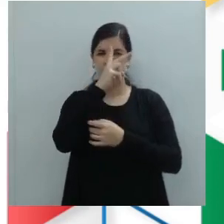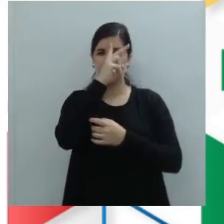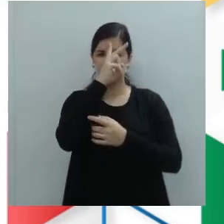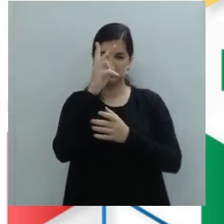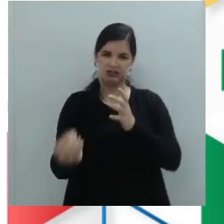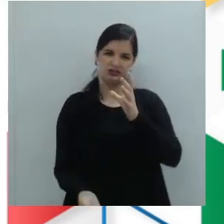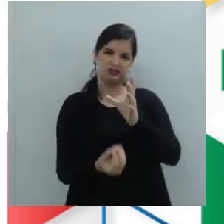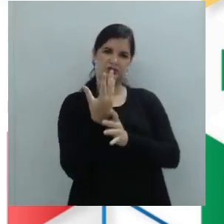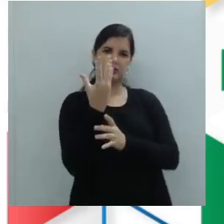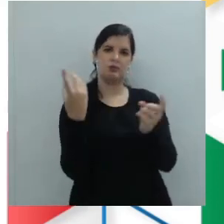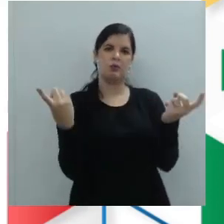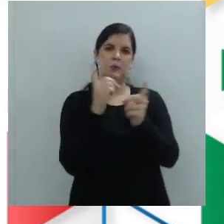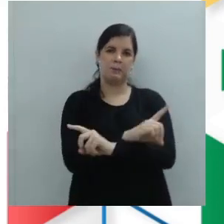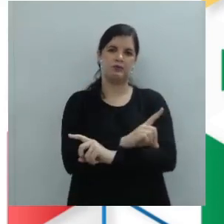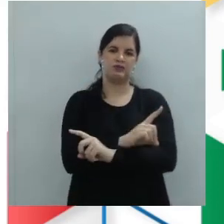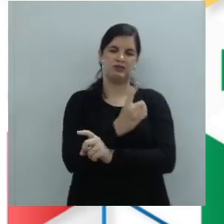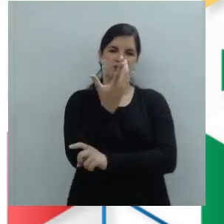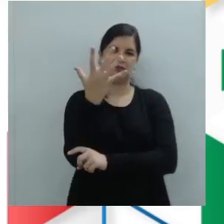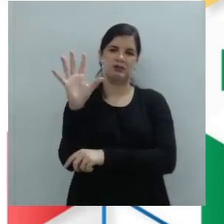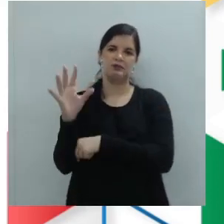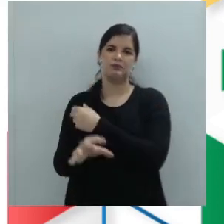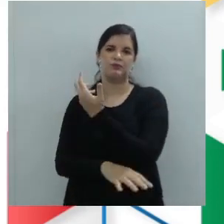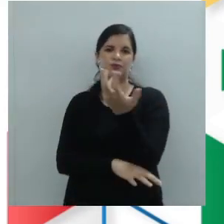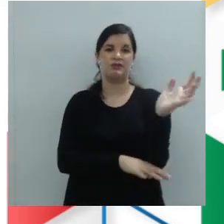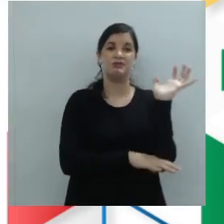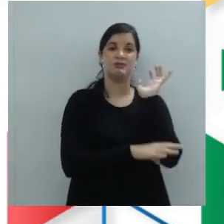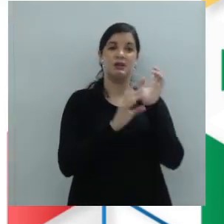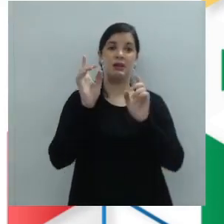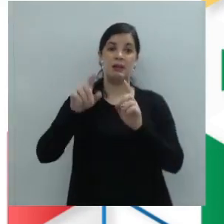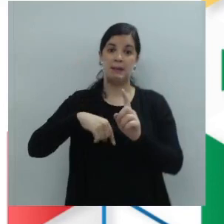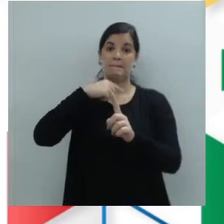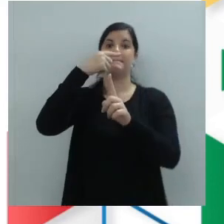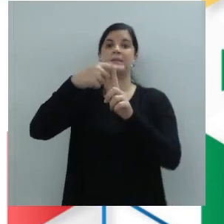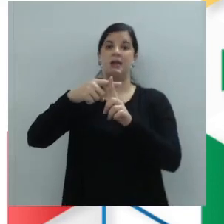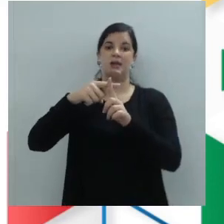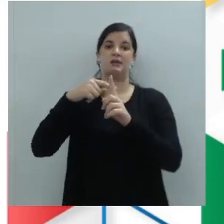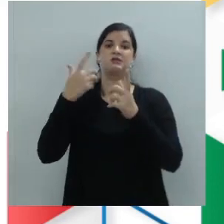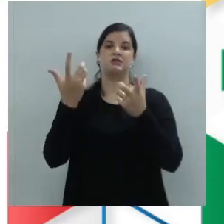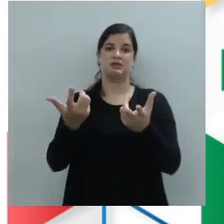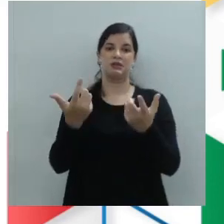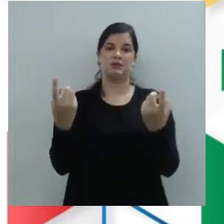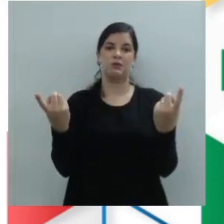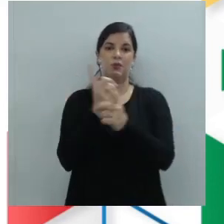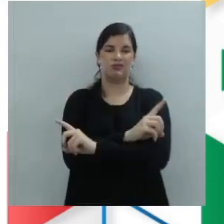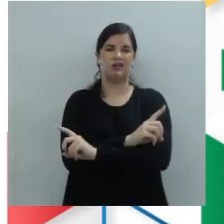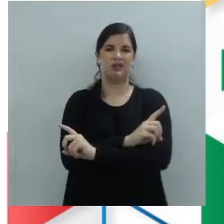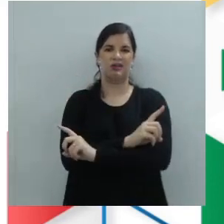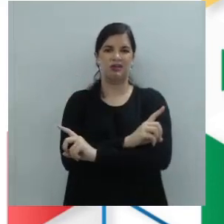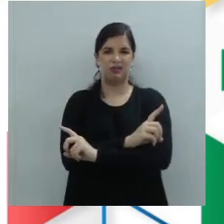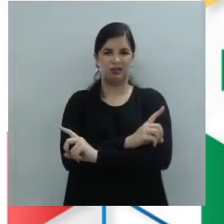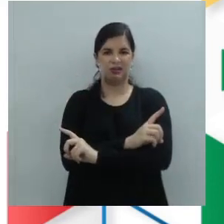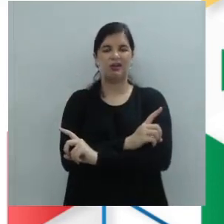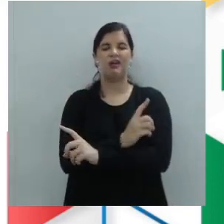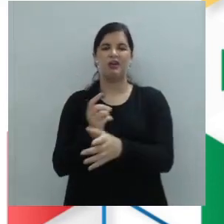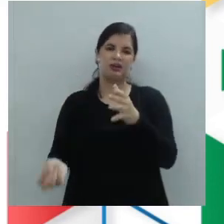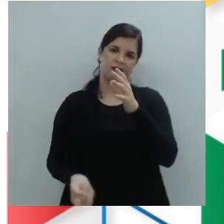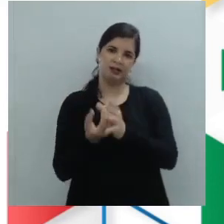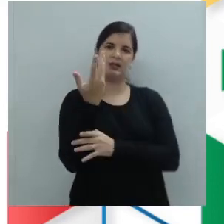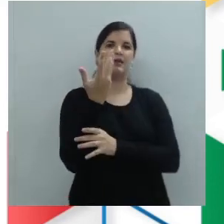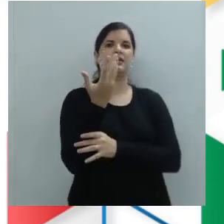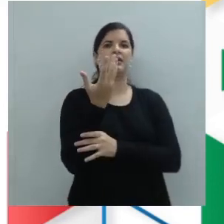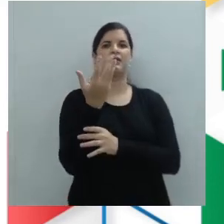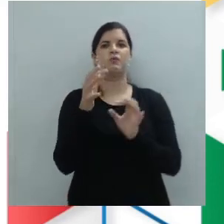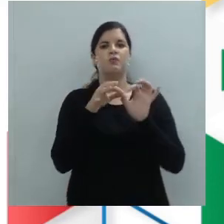geradoras opostas da natureza. É a soma do par de contrários que originam a criação,